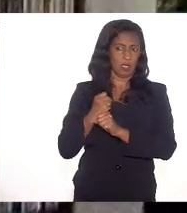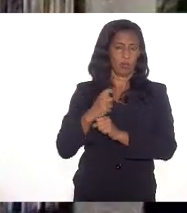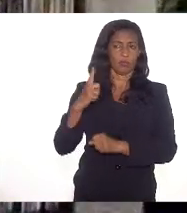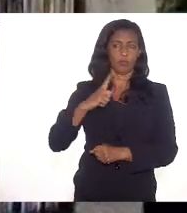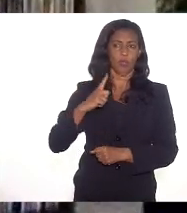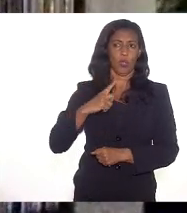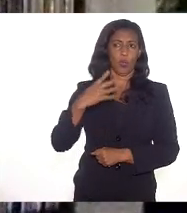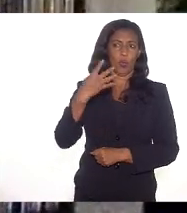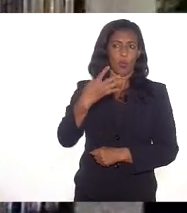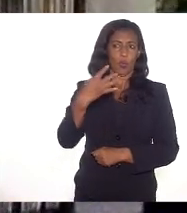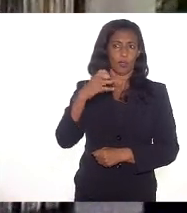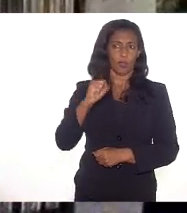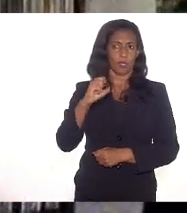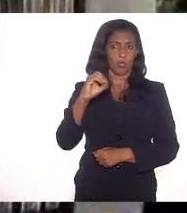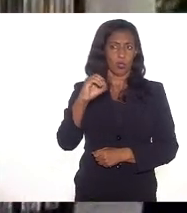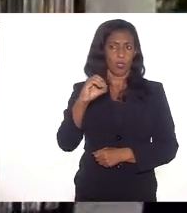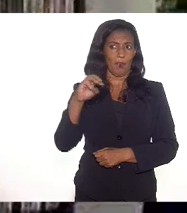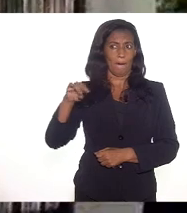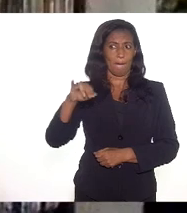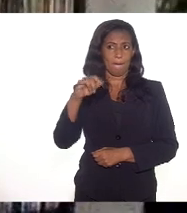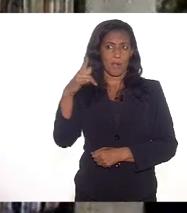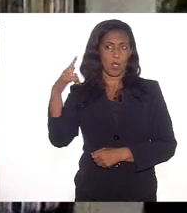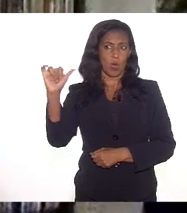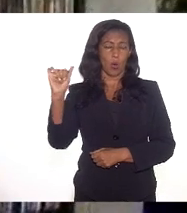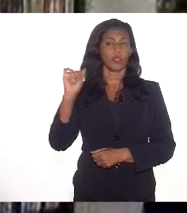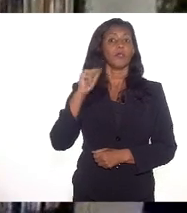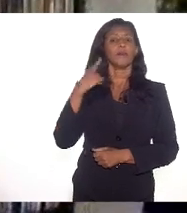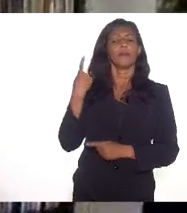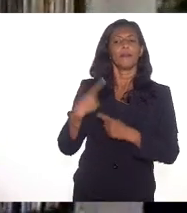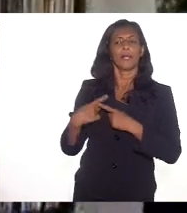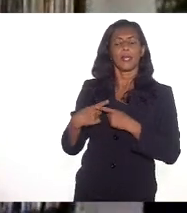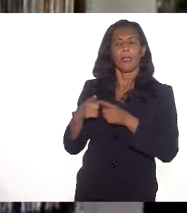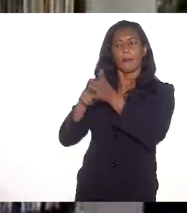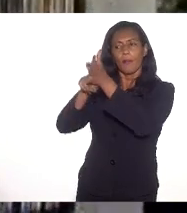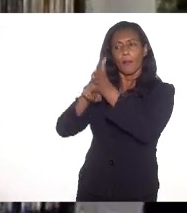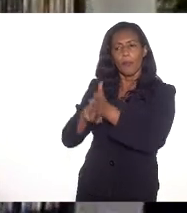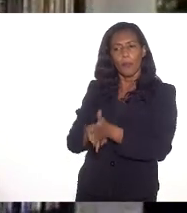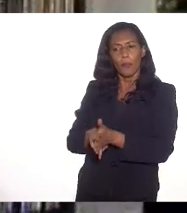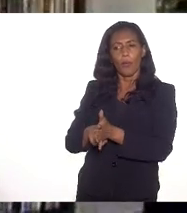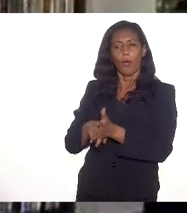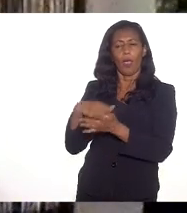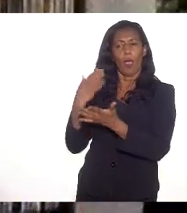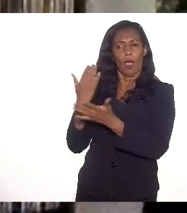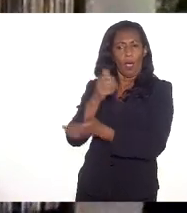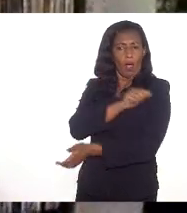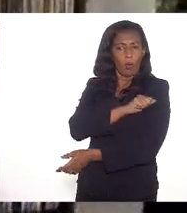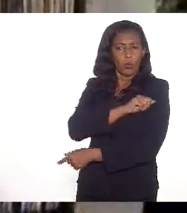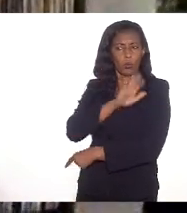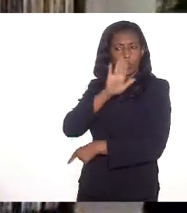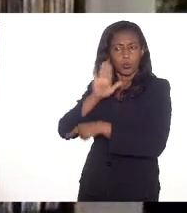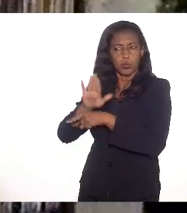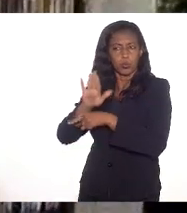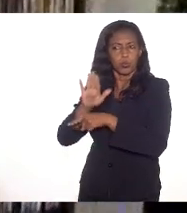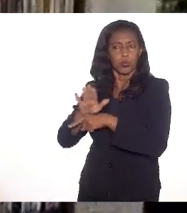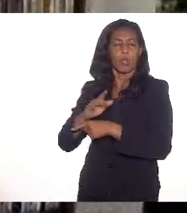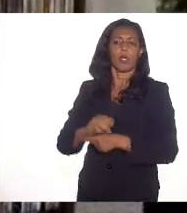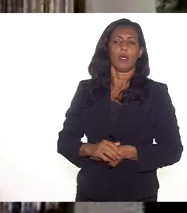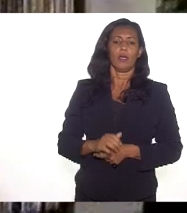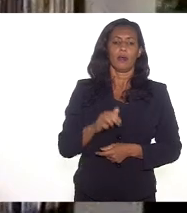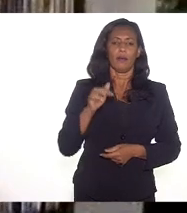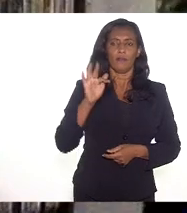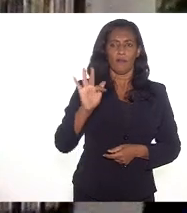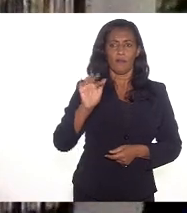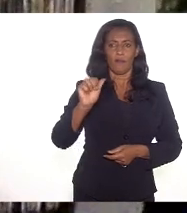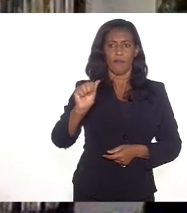480 milhões para o auxílio aos estudantes e pesquisadores através da FAPERJ,